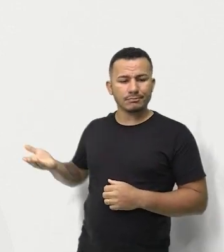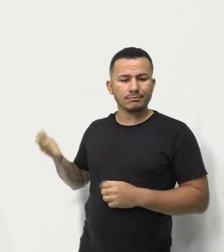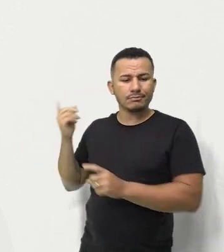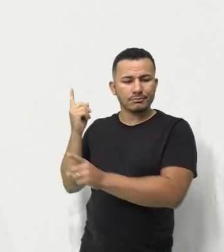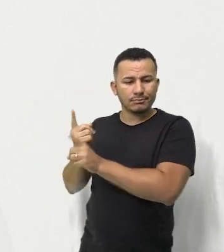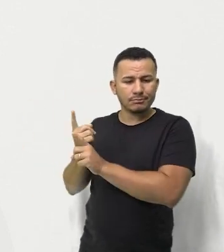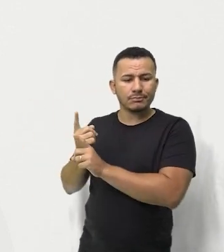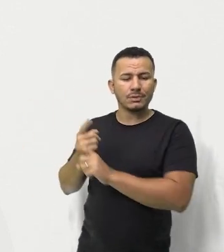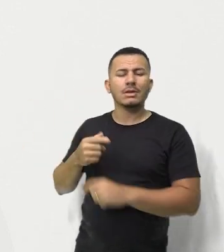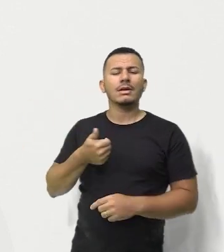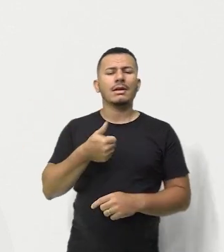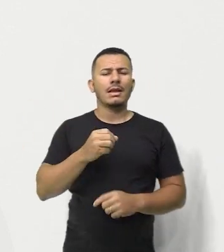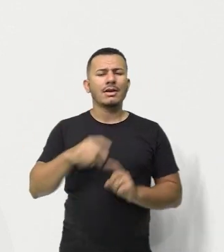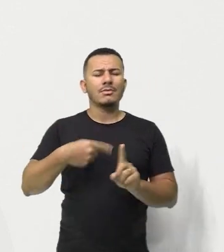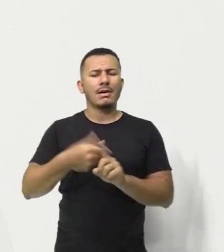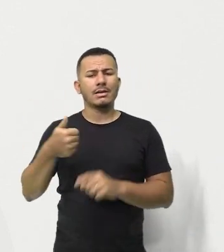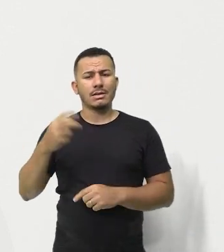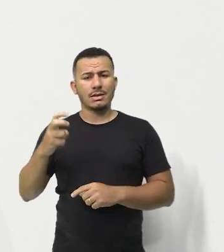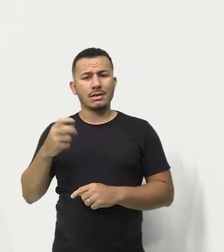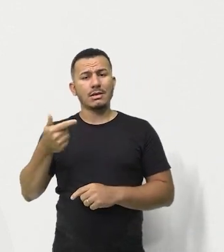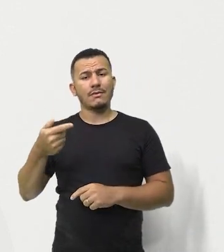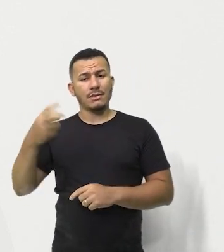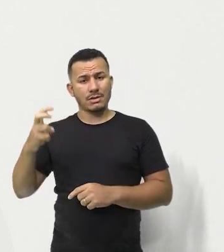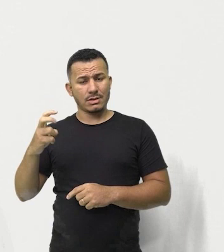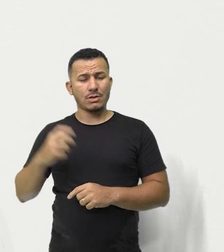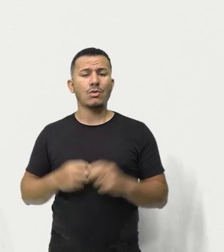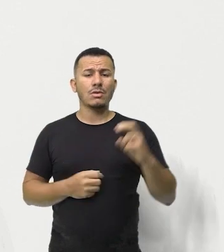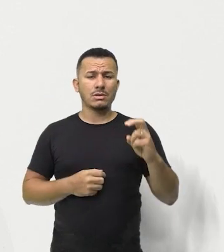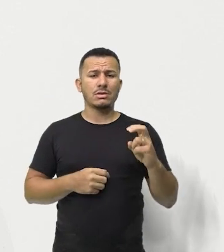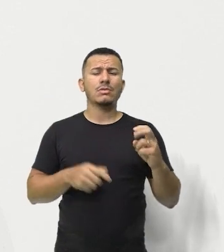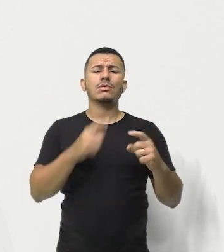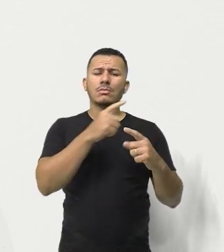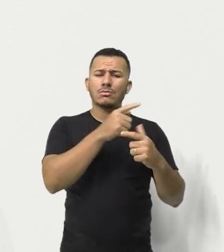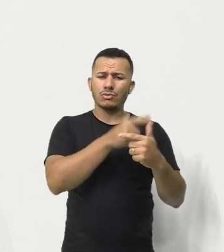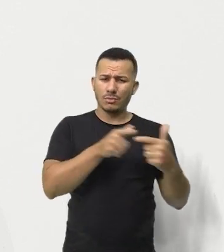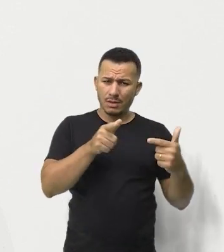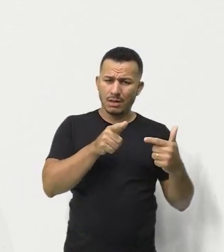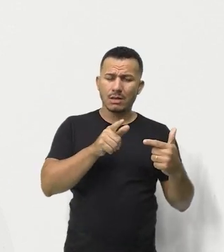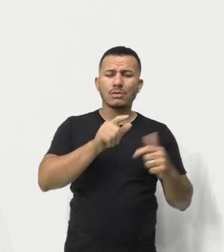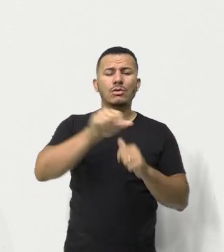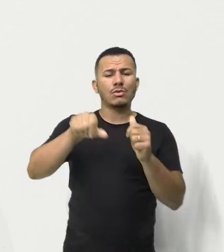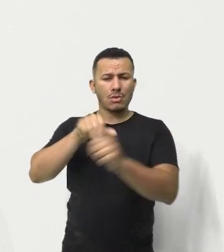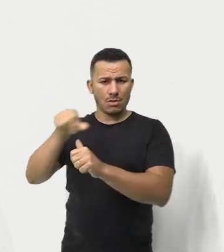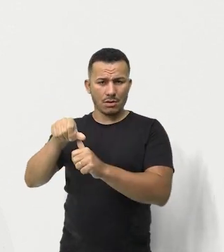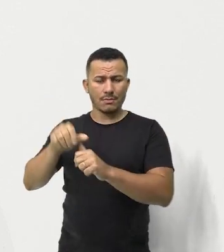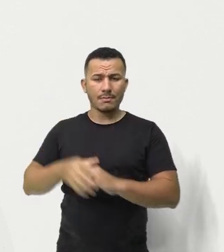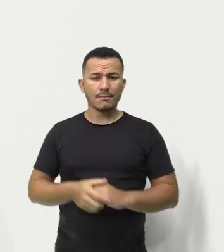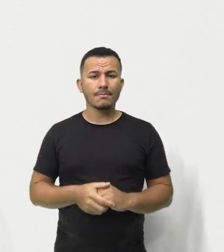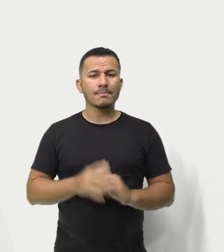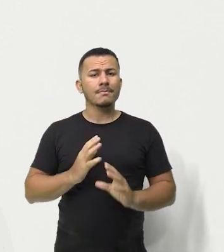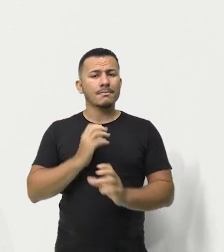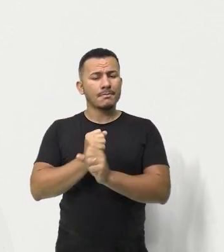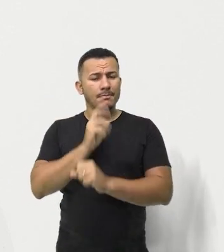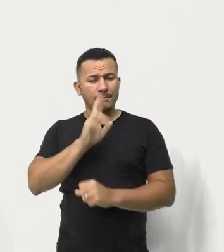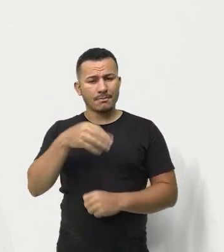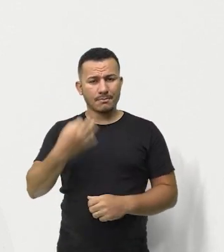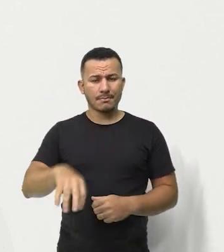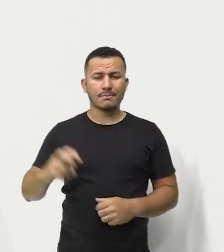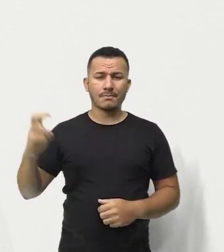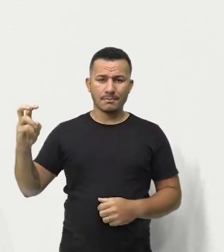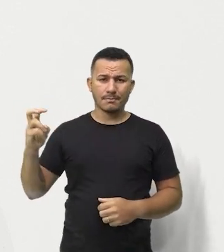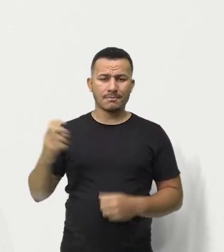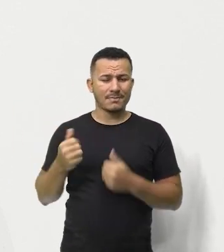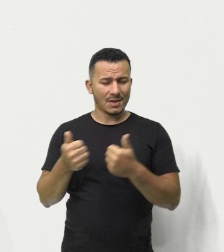semelhantes, 7t menos 2t, 5t, 10 mais 15, 25. Ora, o 5 está multiplicando, ele passa